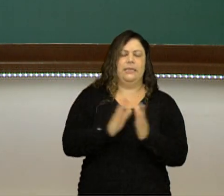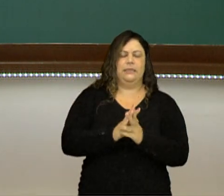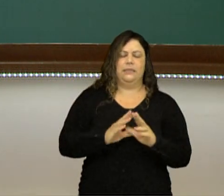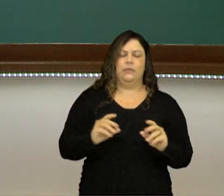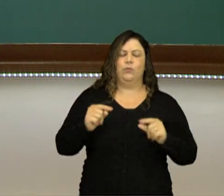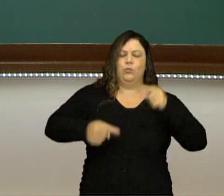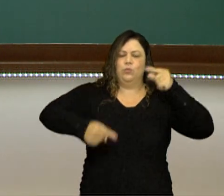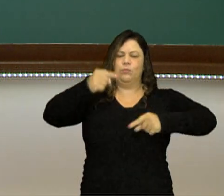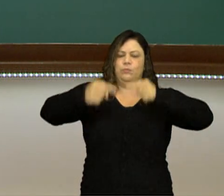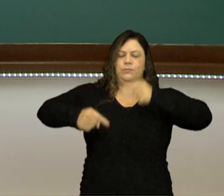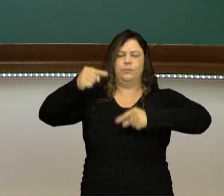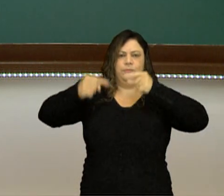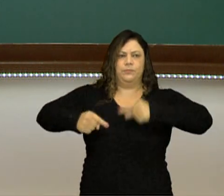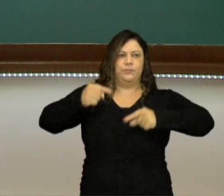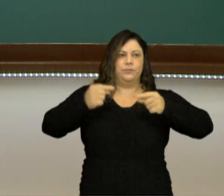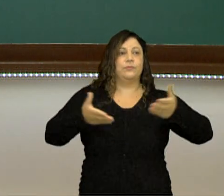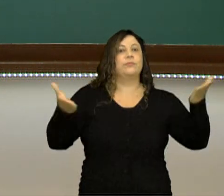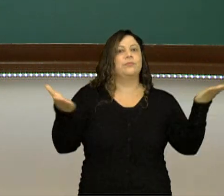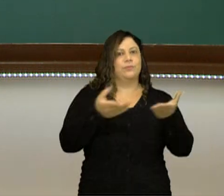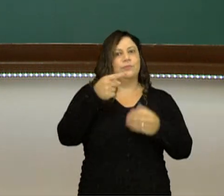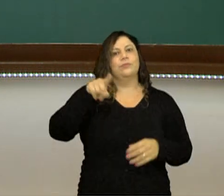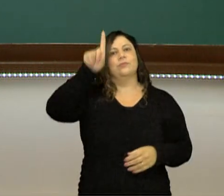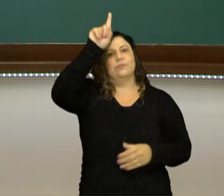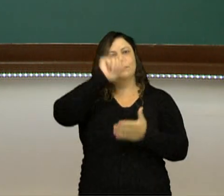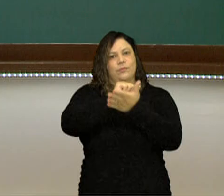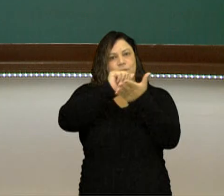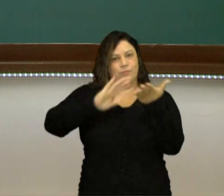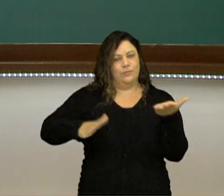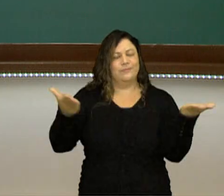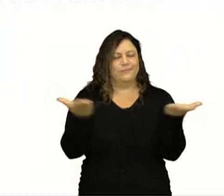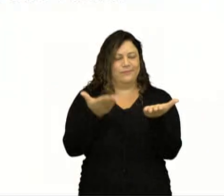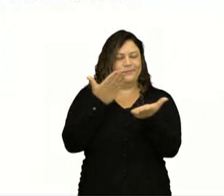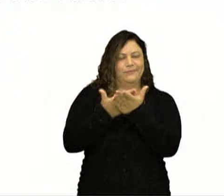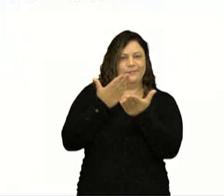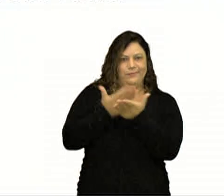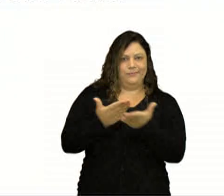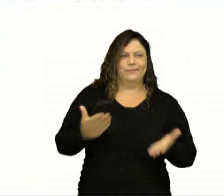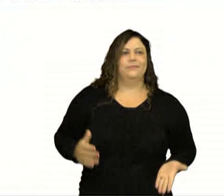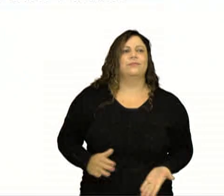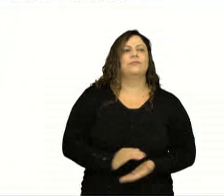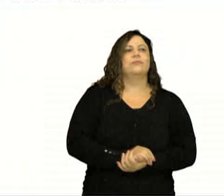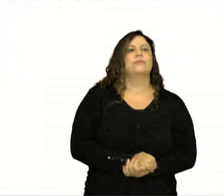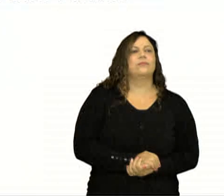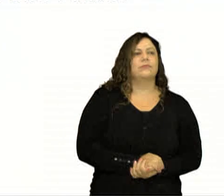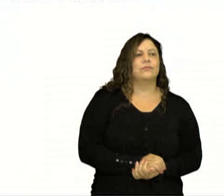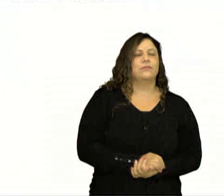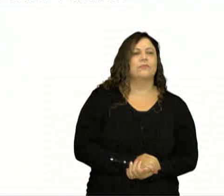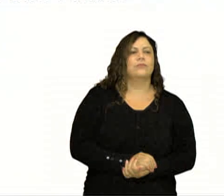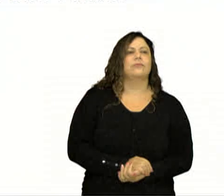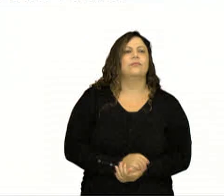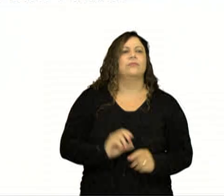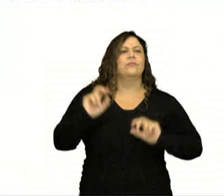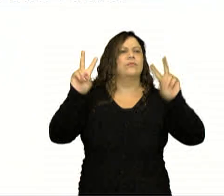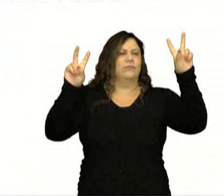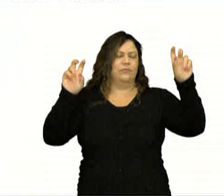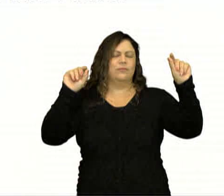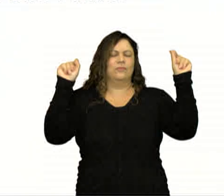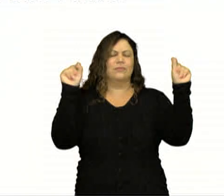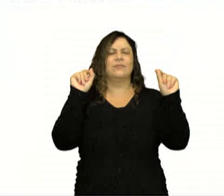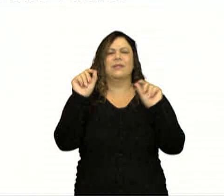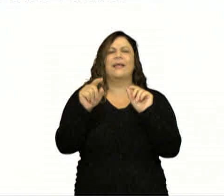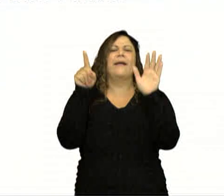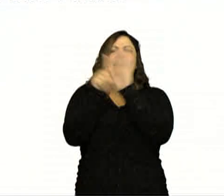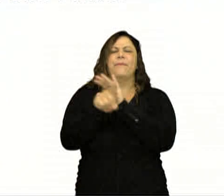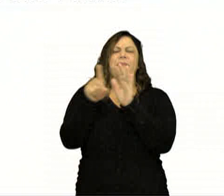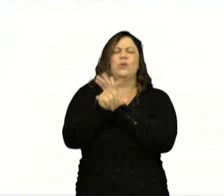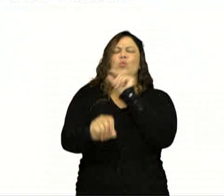diplomacia. Mas vamos então para a última atividade da nossa aula de hoje. Em termos mais simples, a pergunta sobre quem ou o